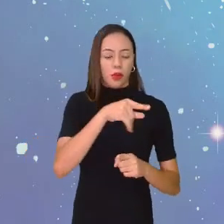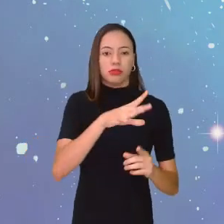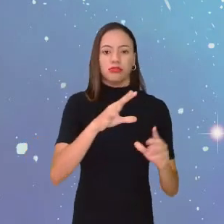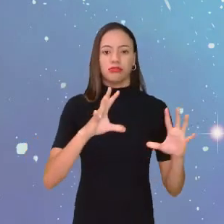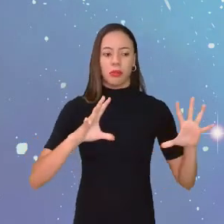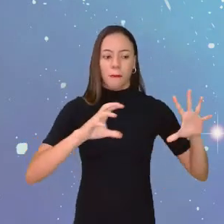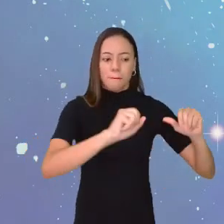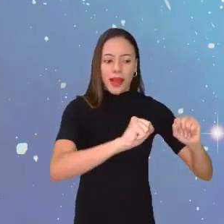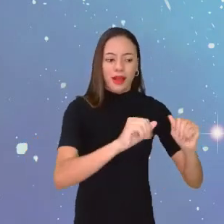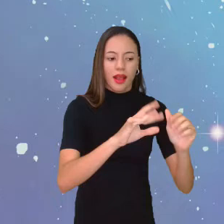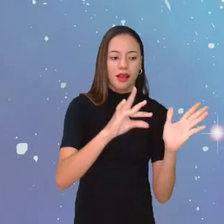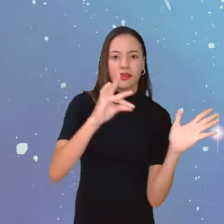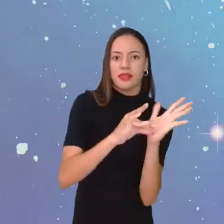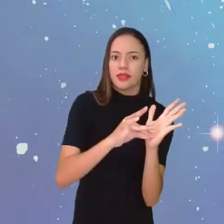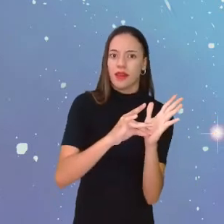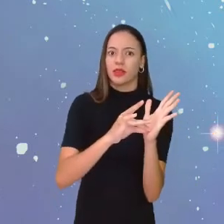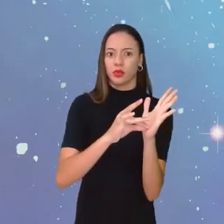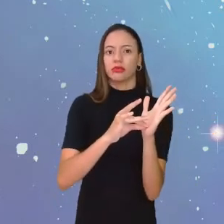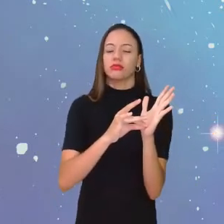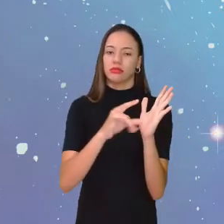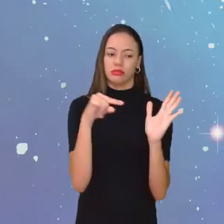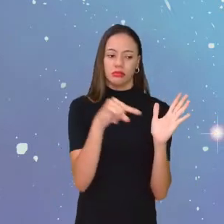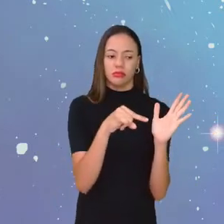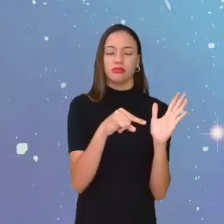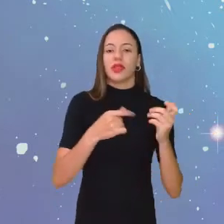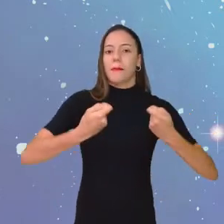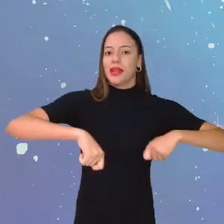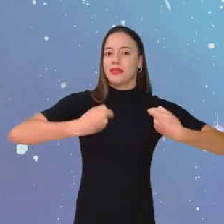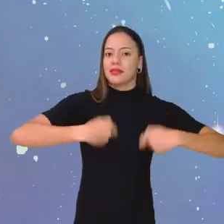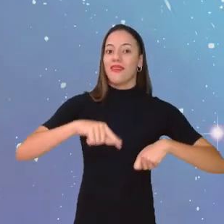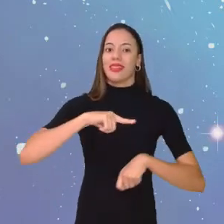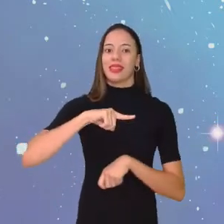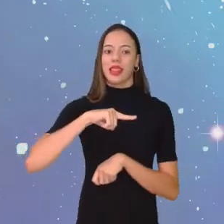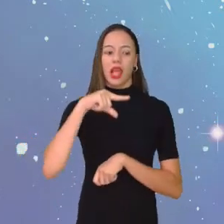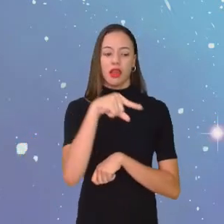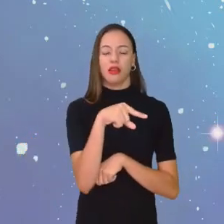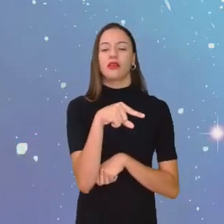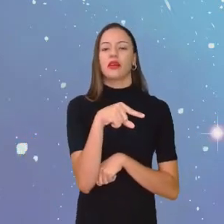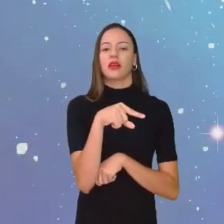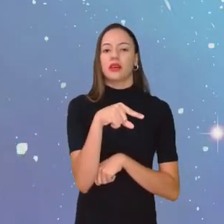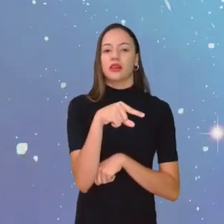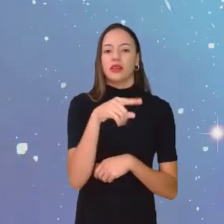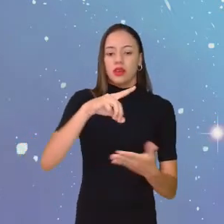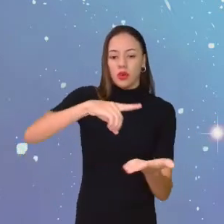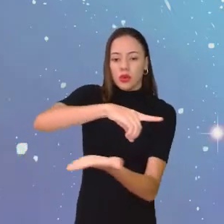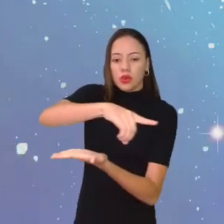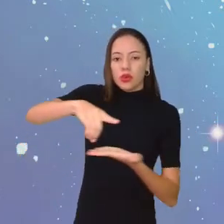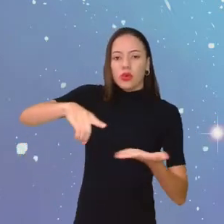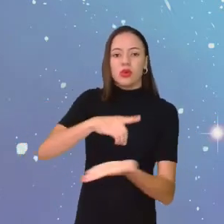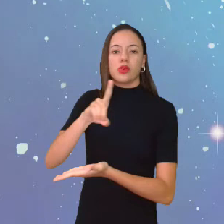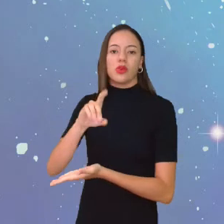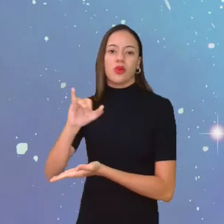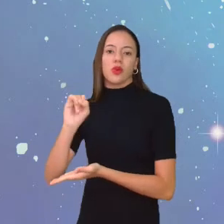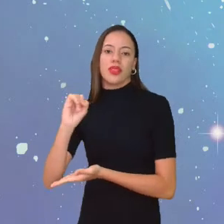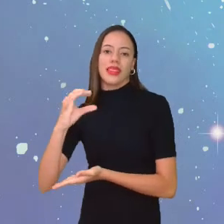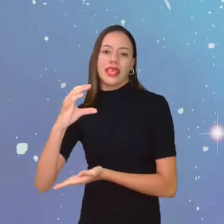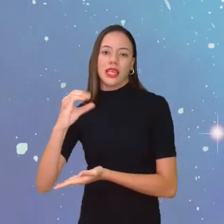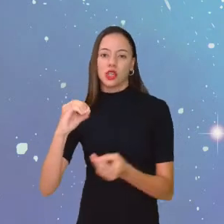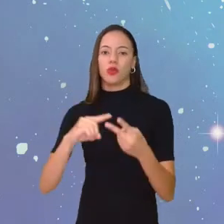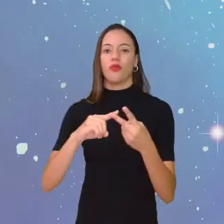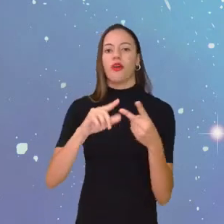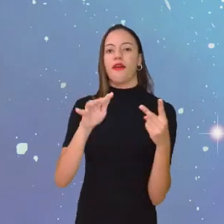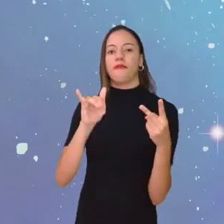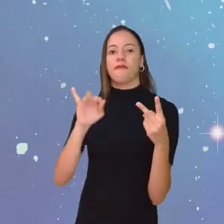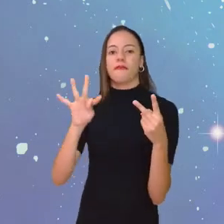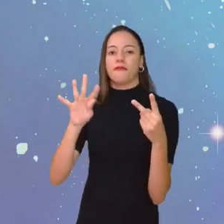não, literalmente física, né? Ou seja, a gente precisava ter ali o disco de vinil, a fita cassete. Depois a